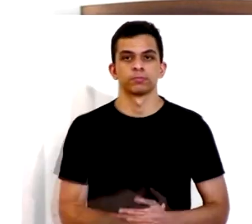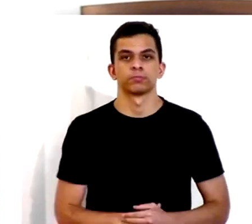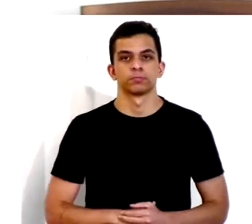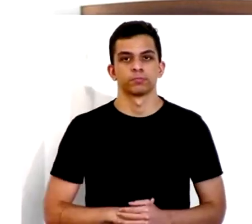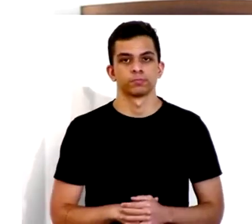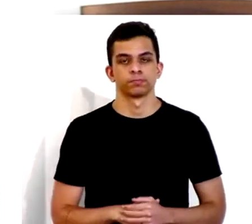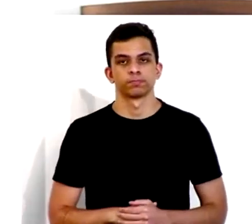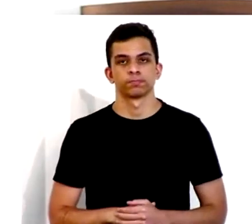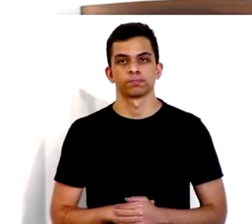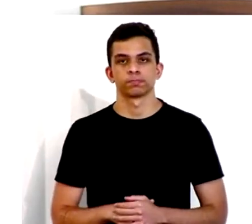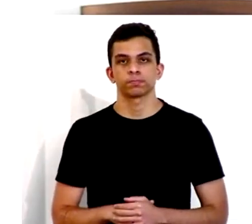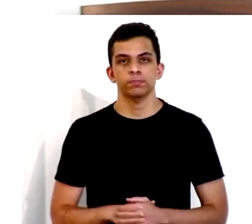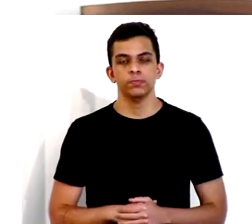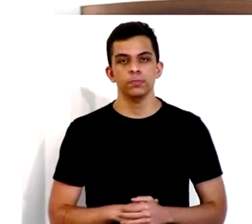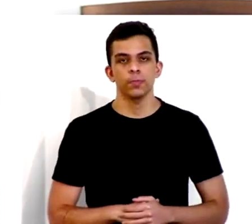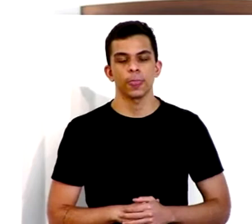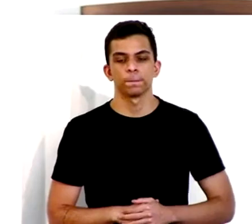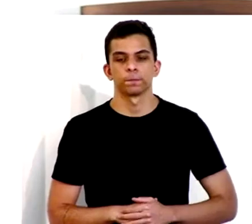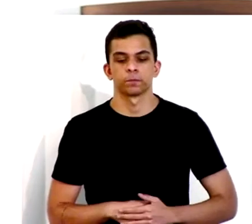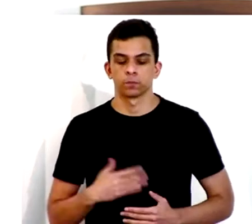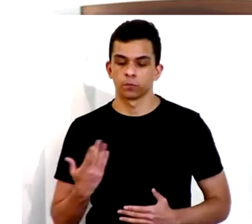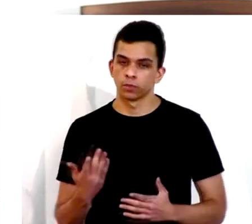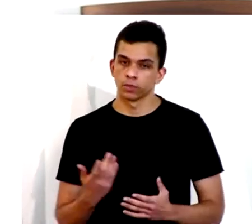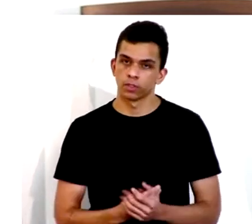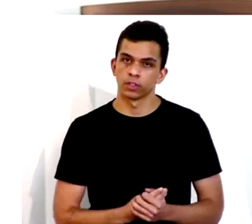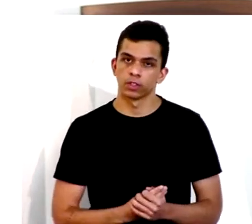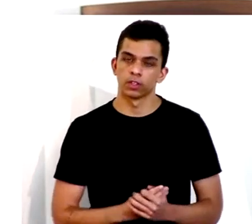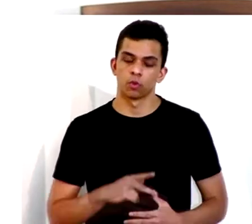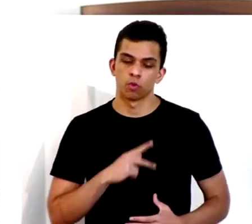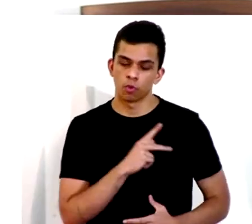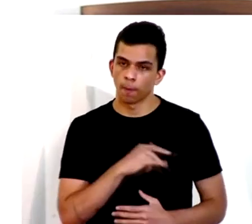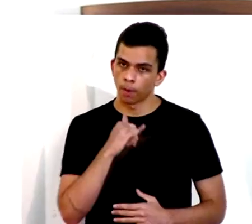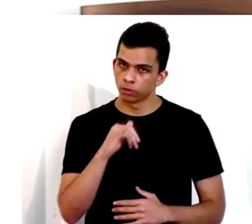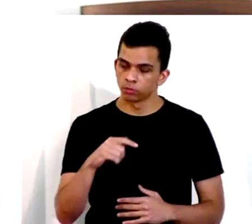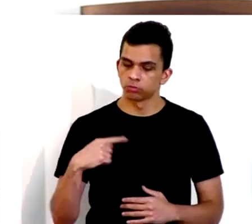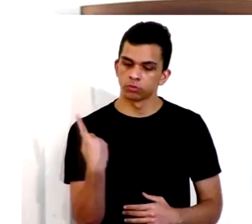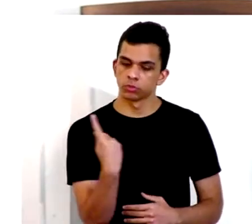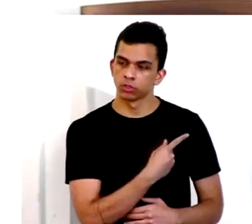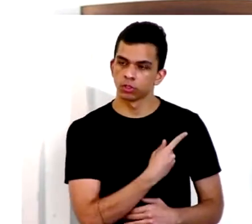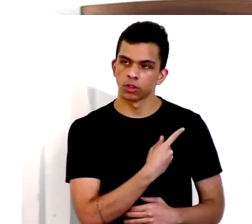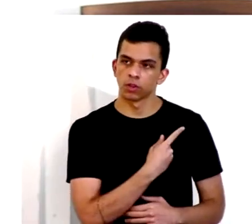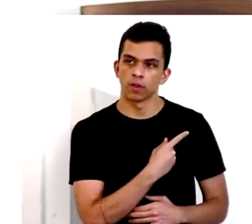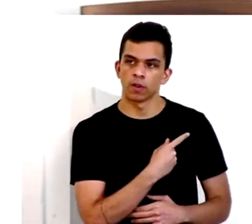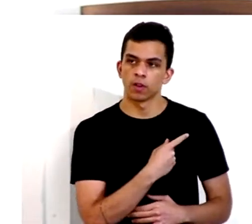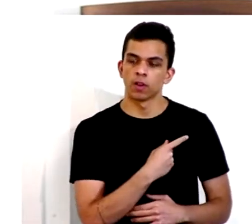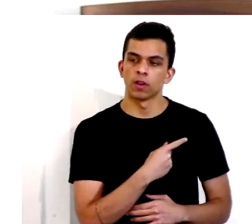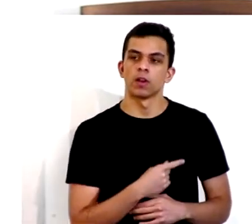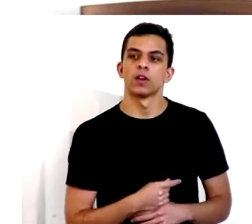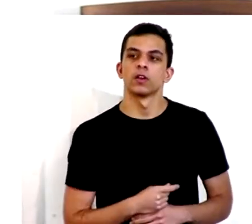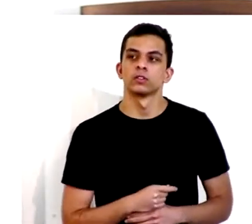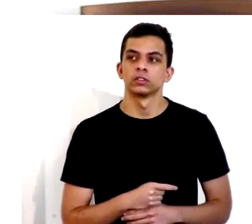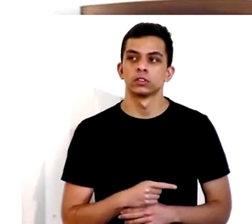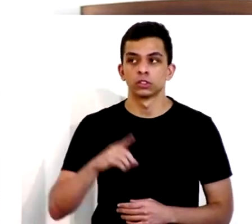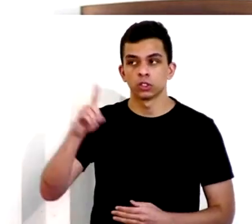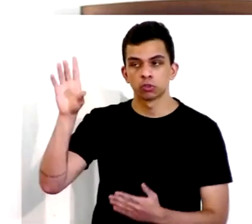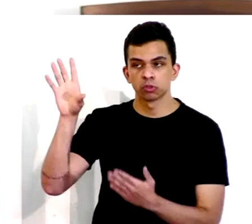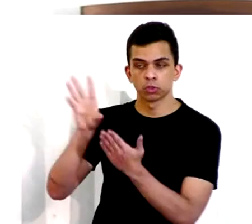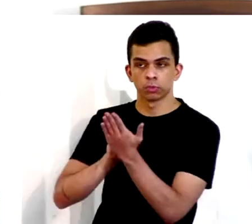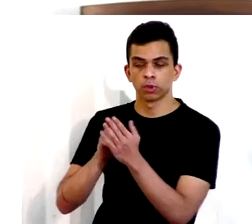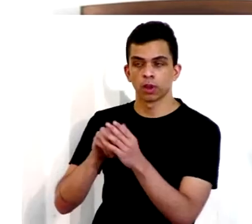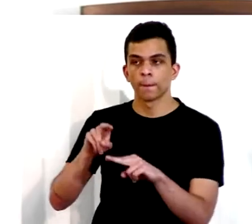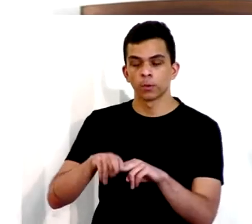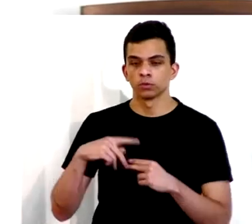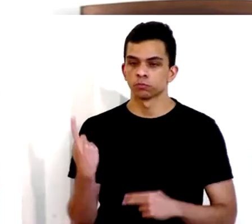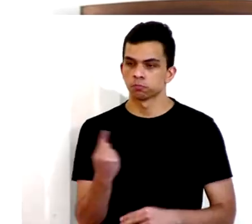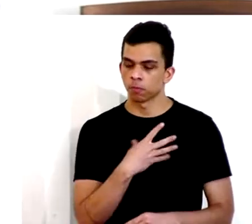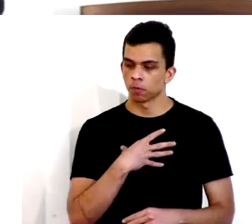Deus. Então ele diz que nós somos imitadores de Deus, e o primeiro motivo é porque nós somos filhos. E o segundo motivo é